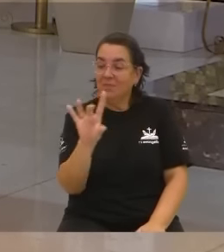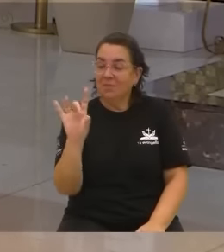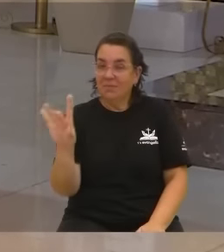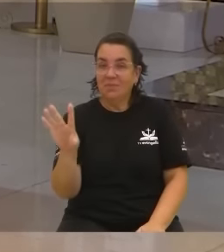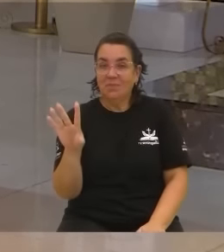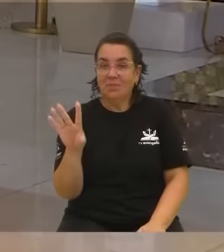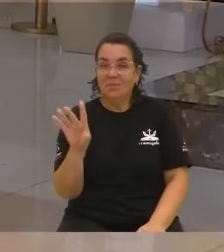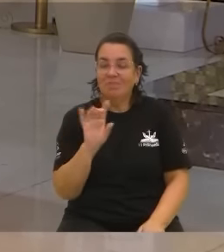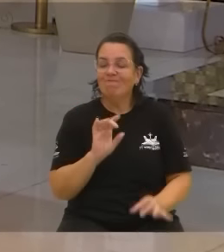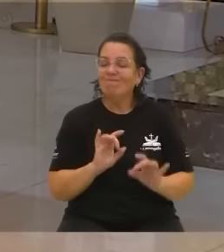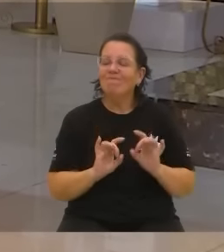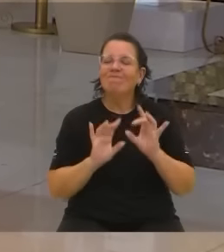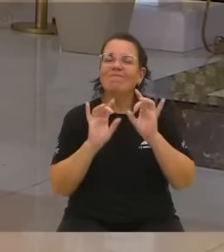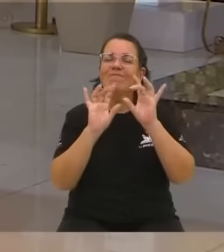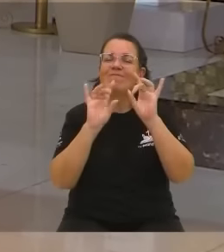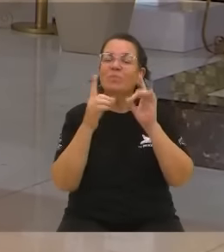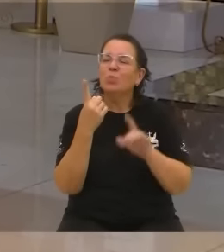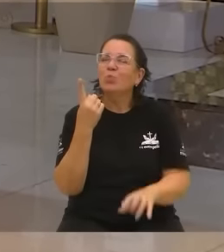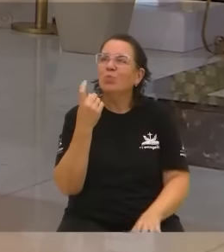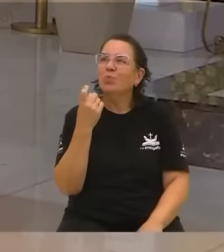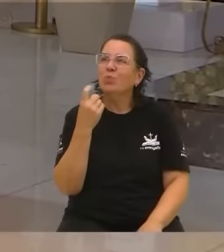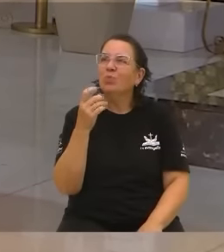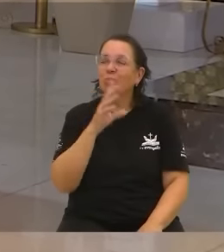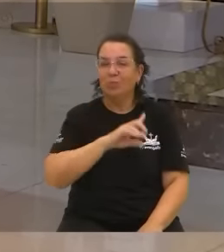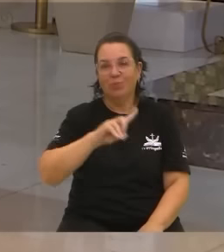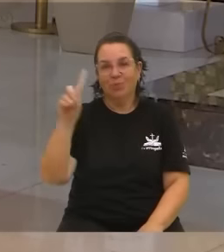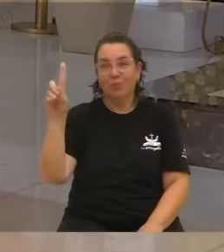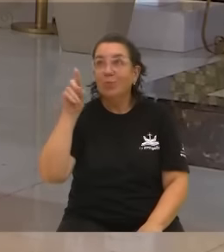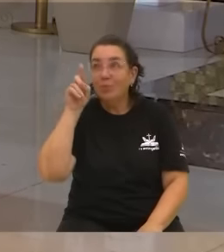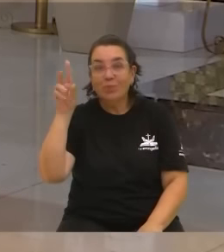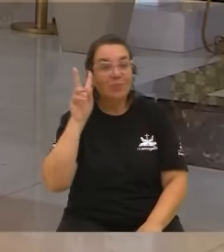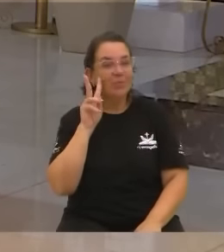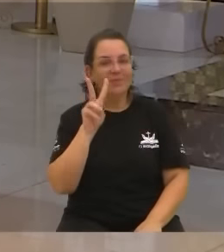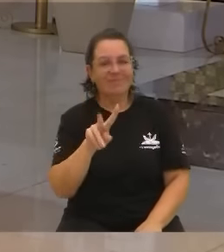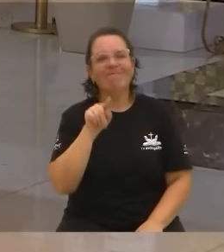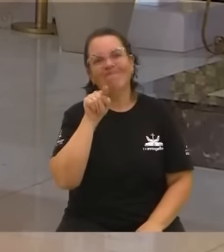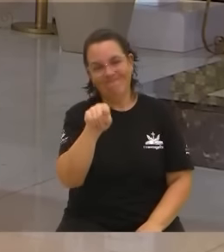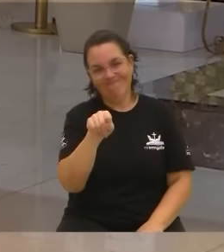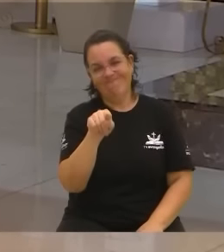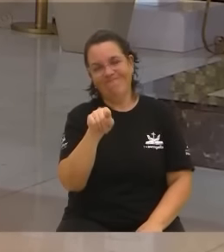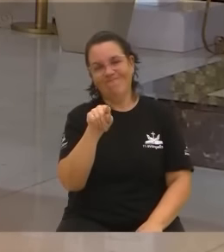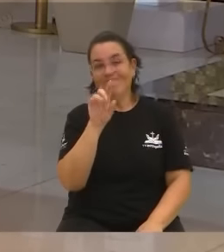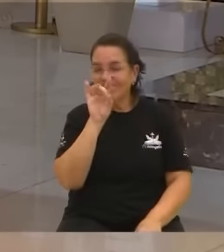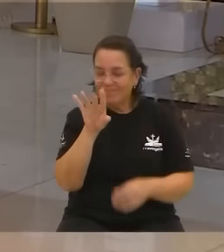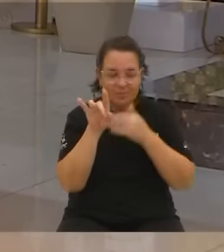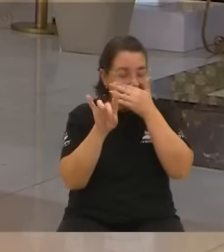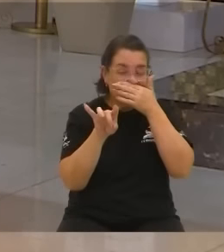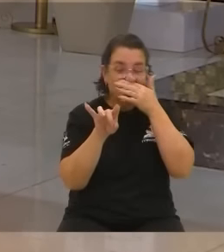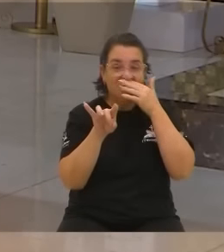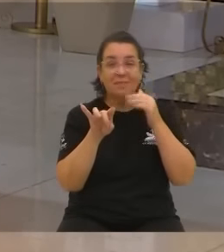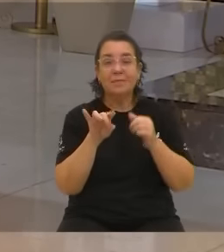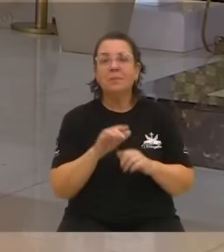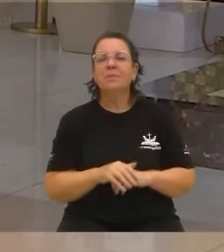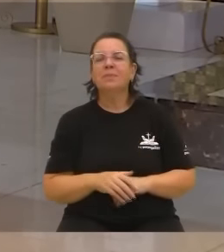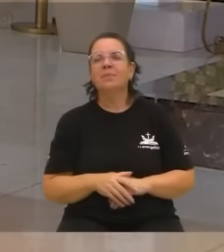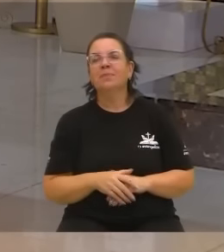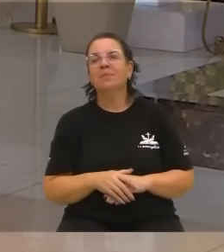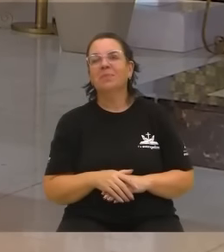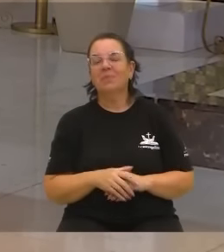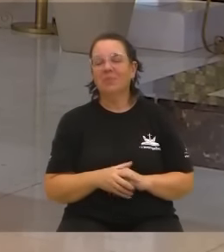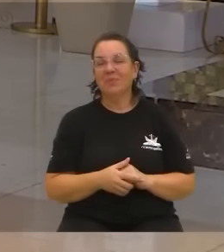significativo, únicos. O Senhor te enxerga, o Senhor te vê.